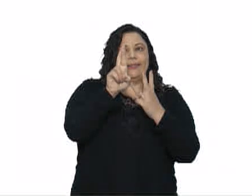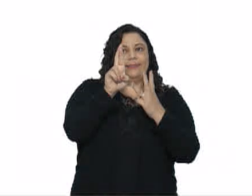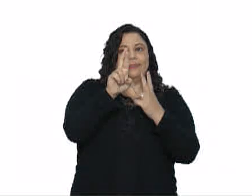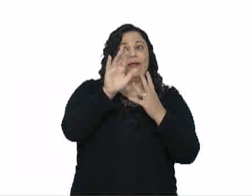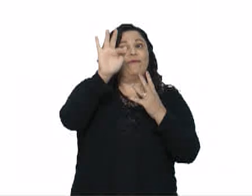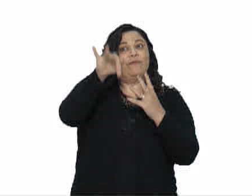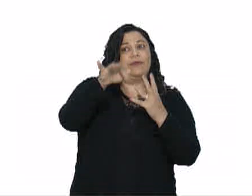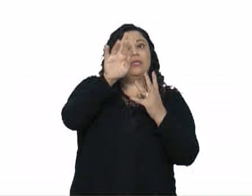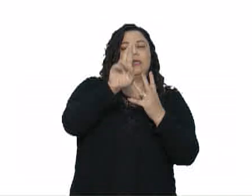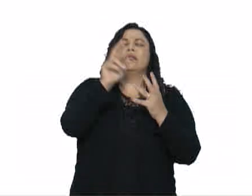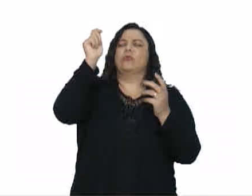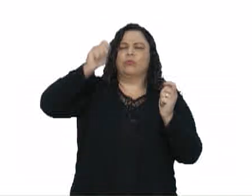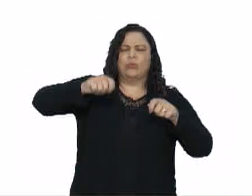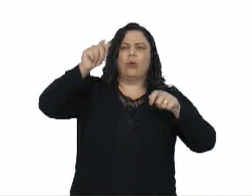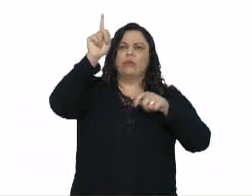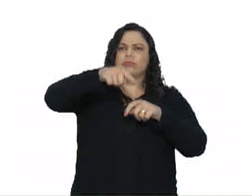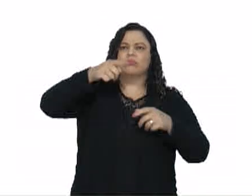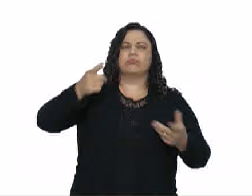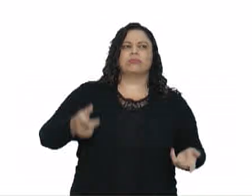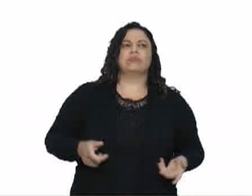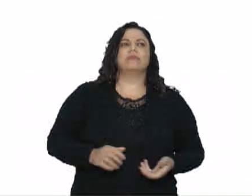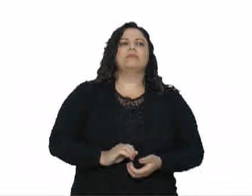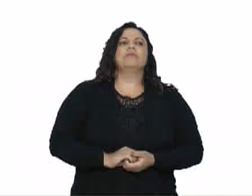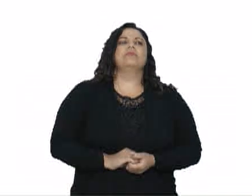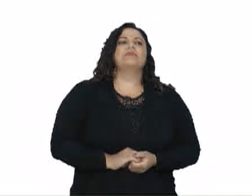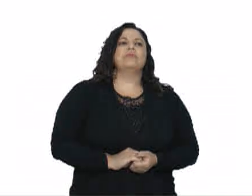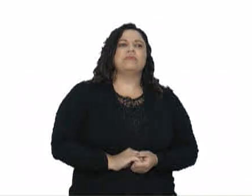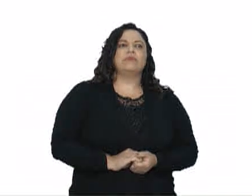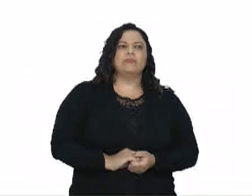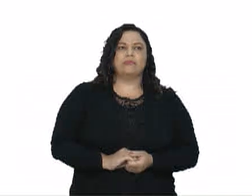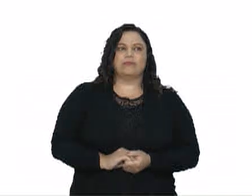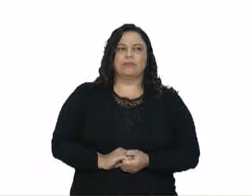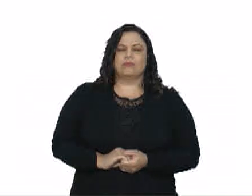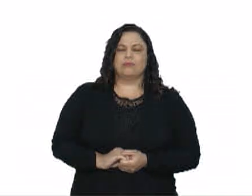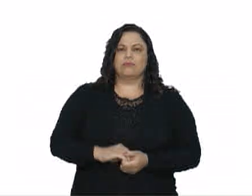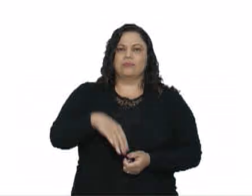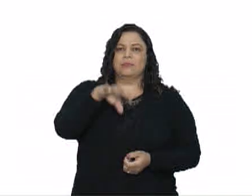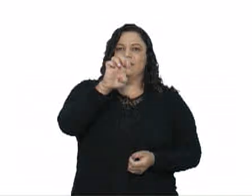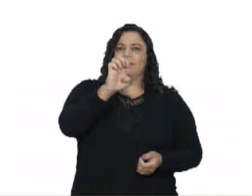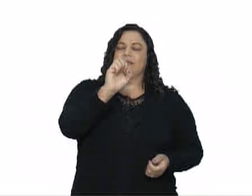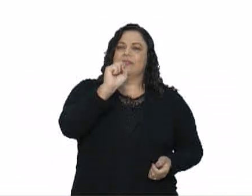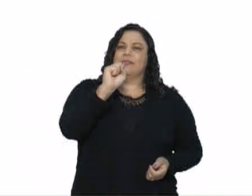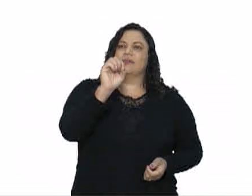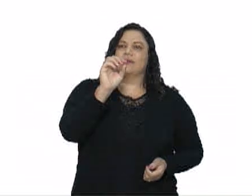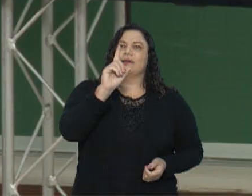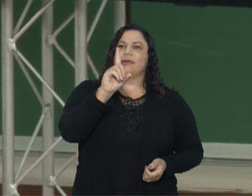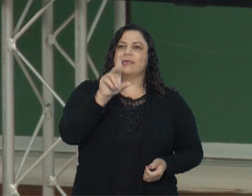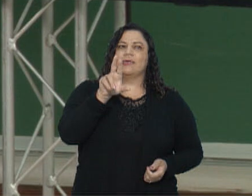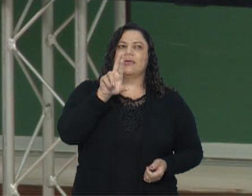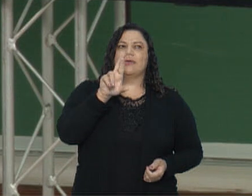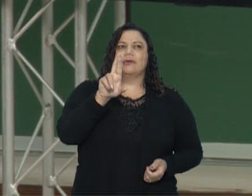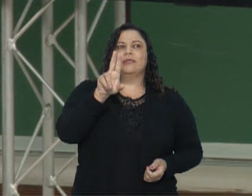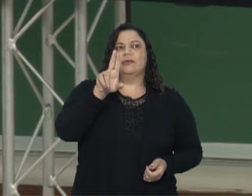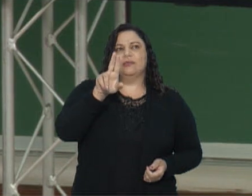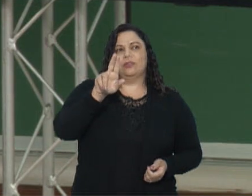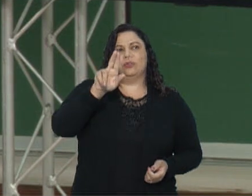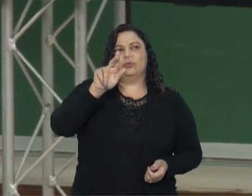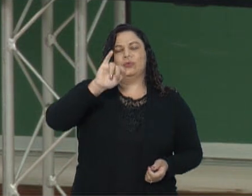S, eu posso acentuá-la. E temos ainda esdrúxulas. La própria palavra del gênero